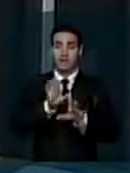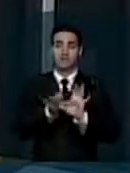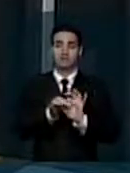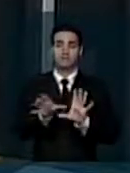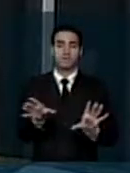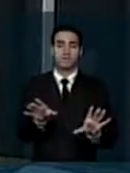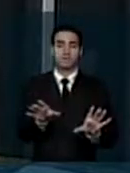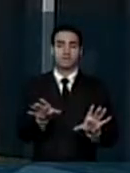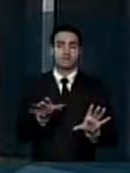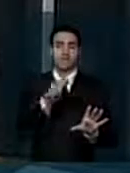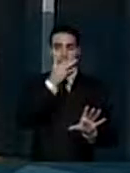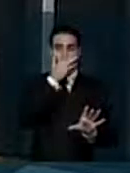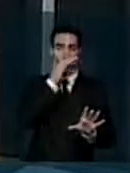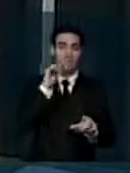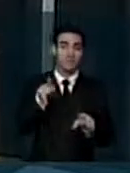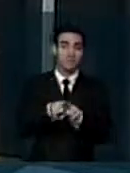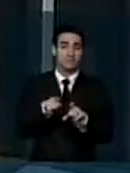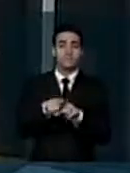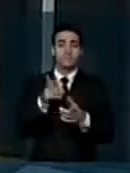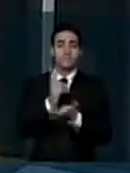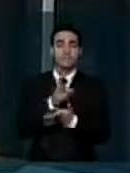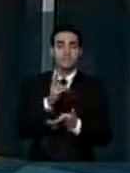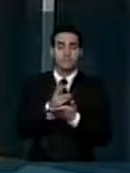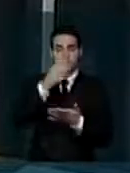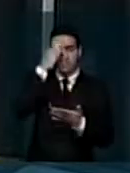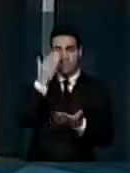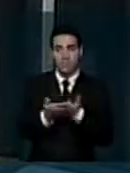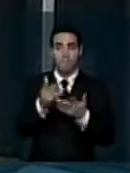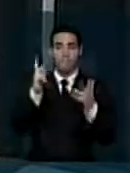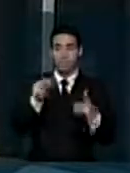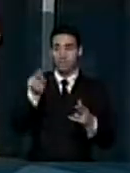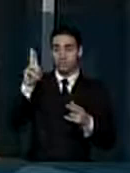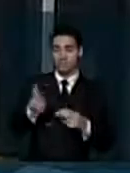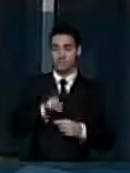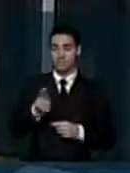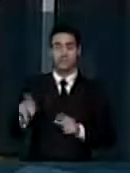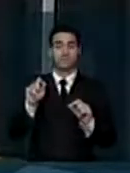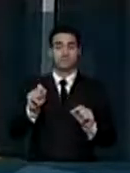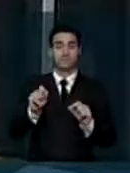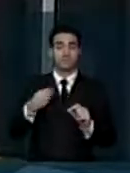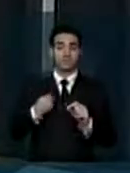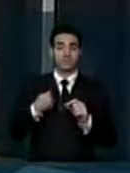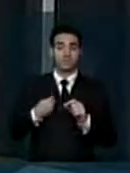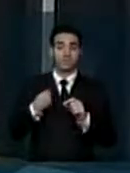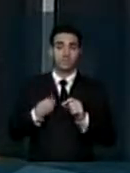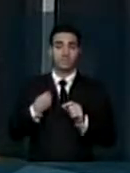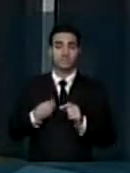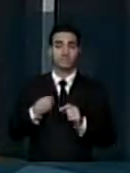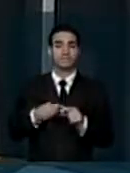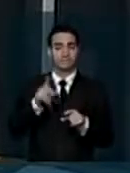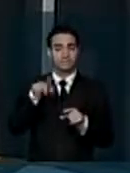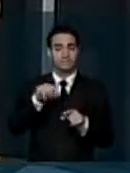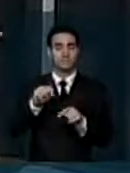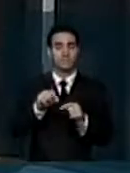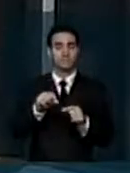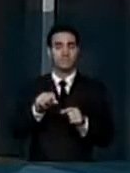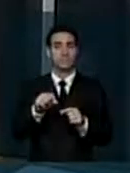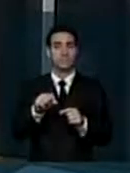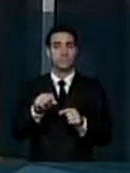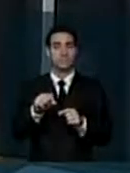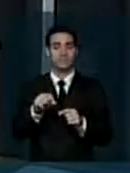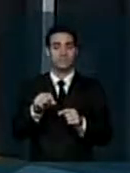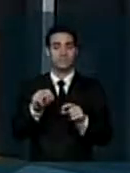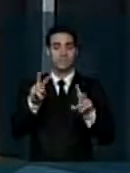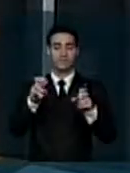seu mandato, e a acreditar, como Comblan, de que a vida essencialmente é